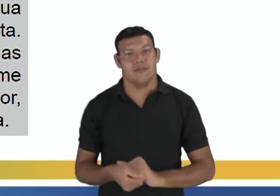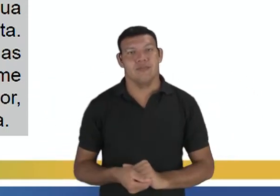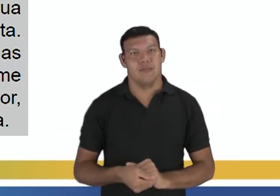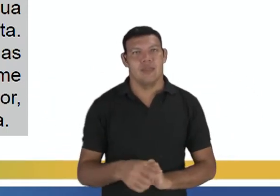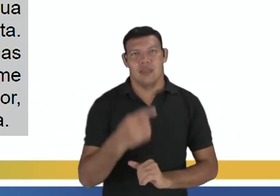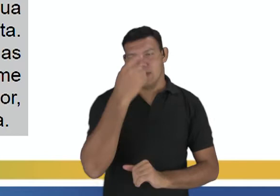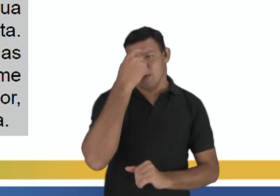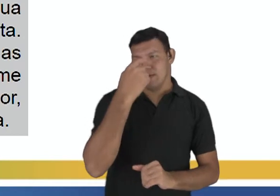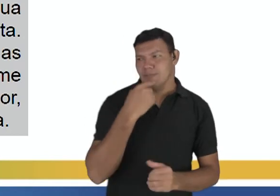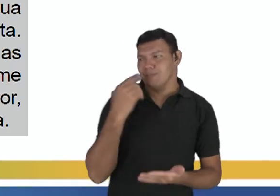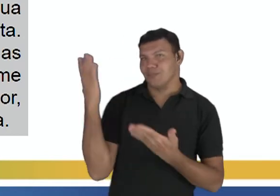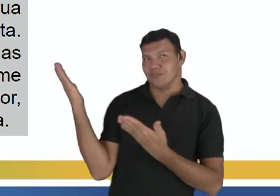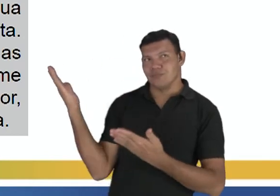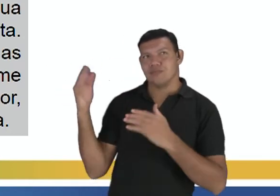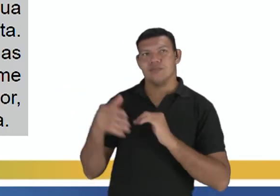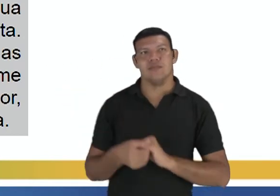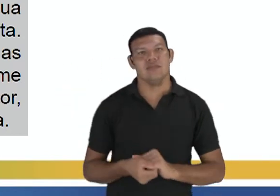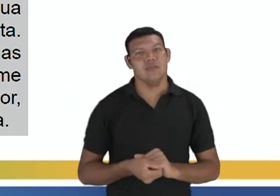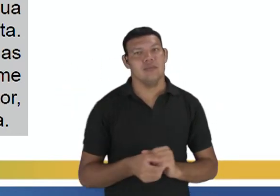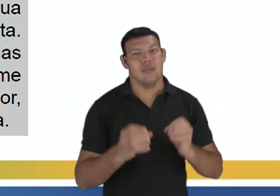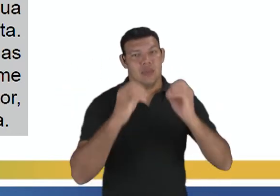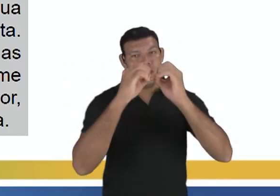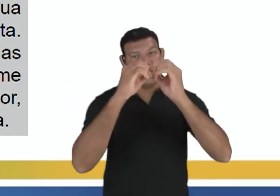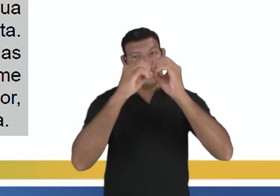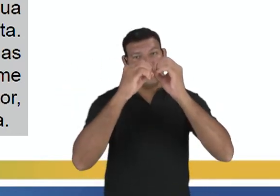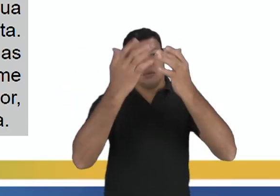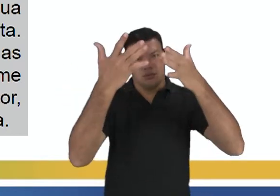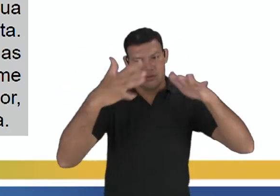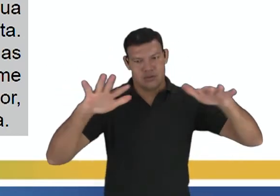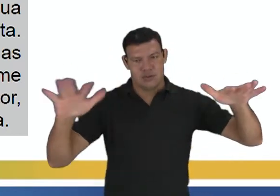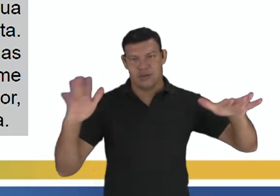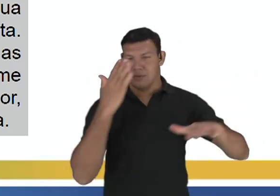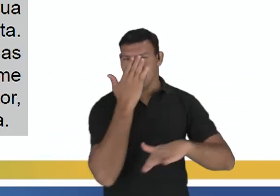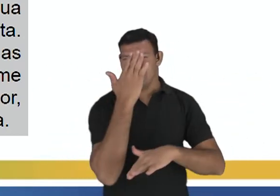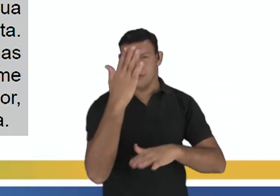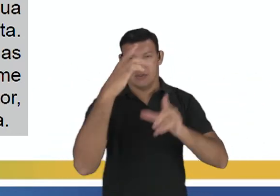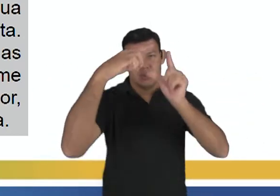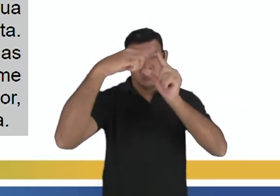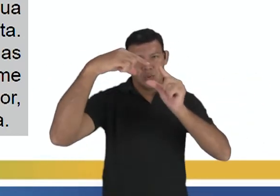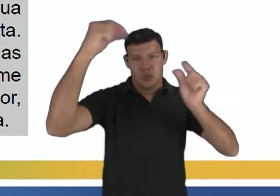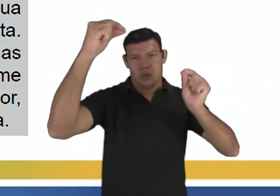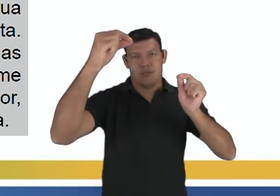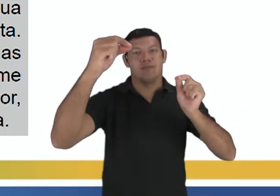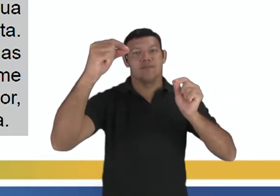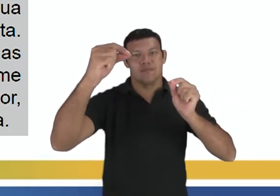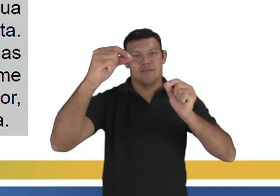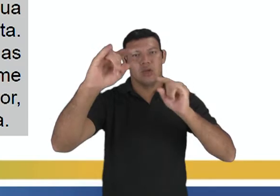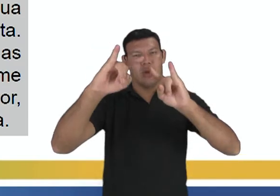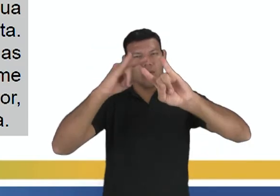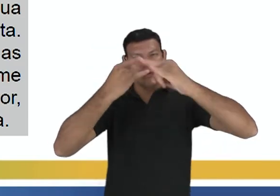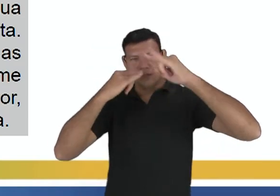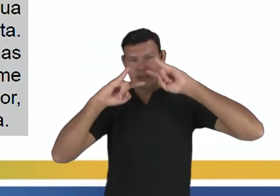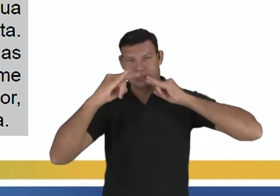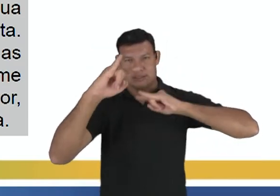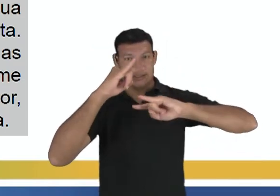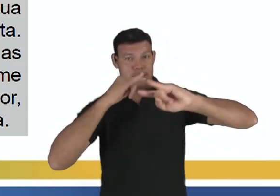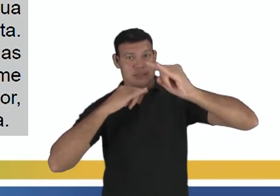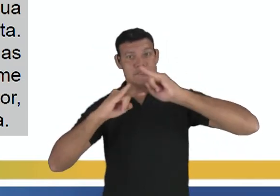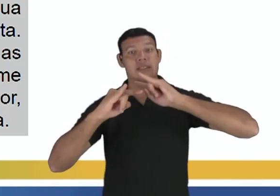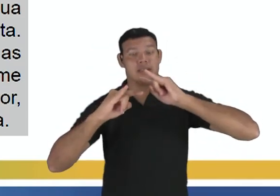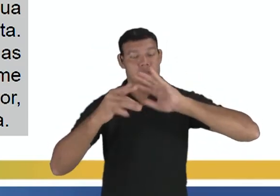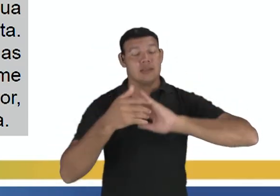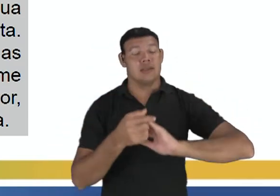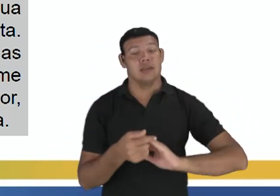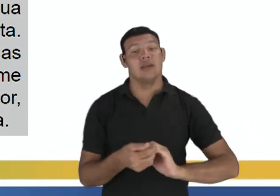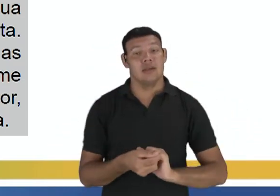baixa. Então, ali na telinha mostra para vocês, ó. O oceano que está virado para a Lua, né, ele é atraído para esse corpo. Então ele